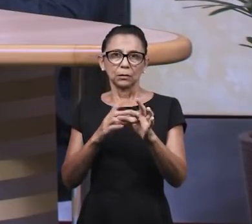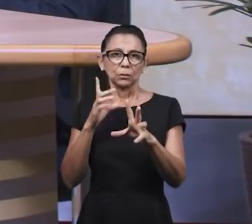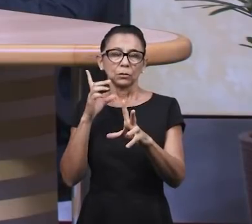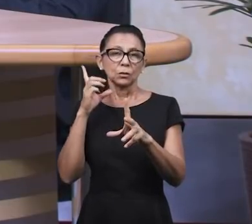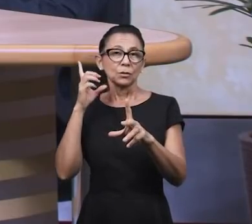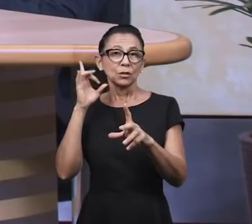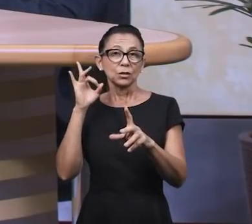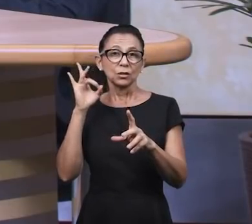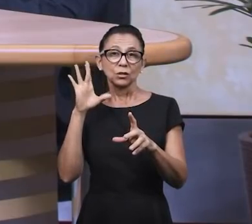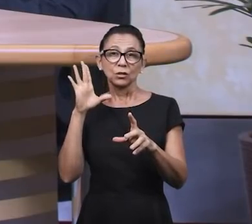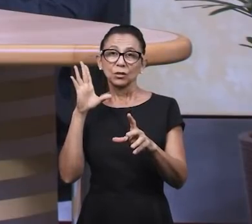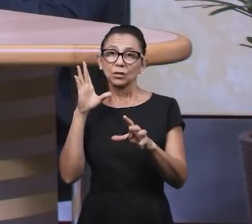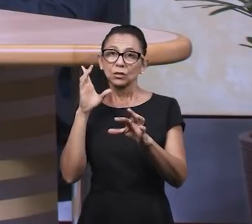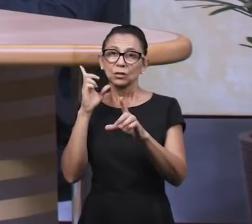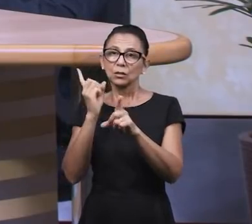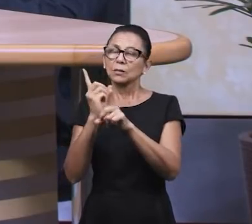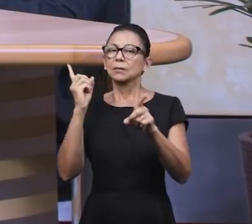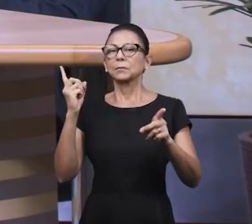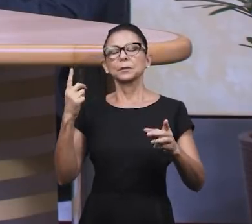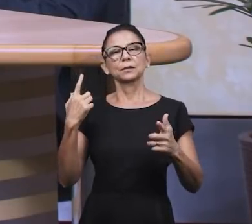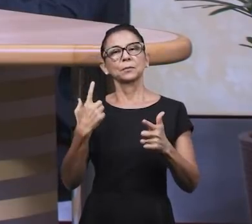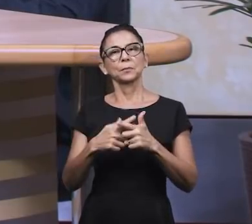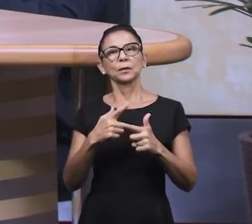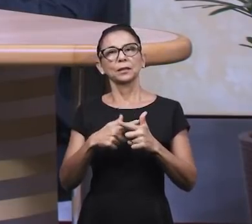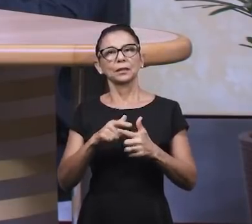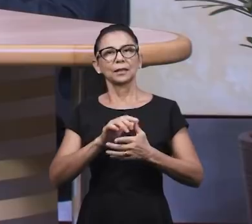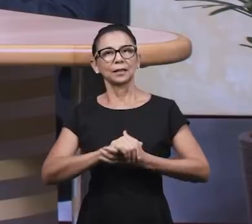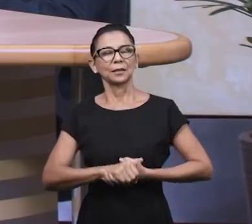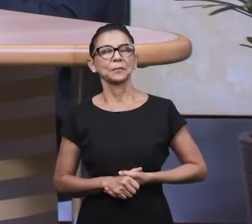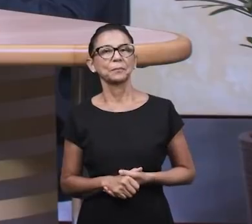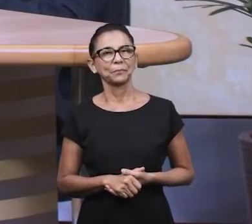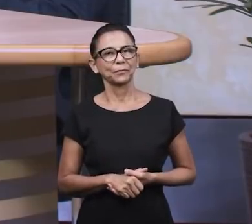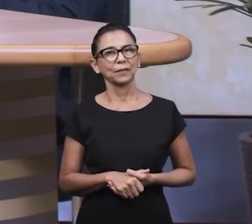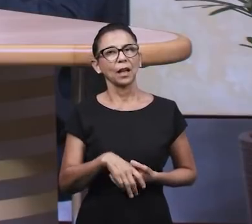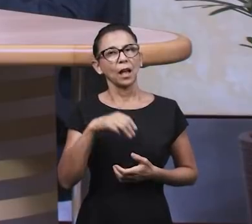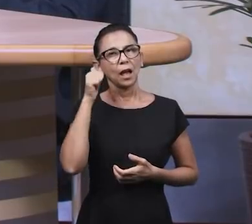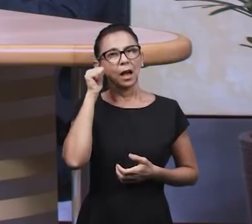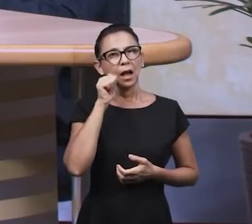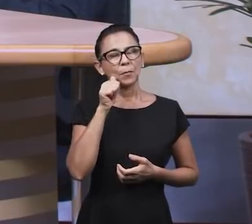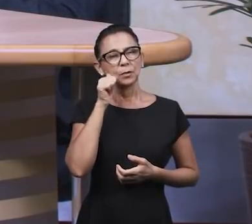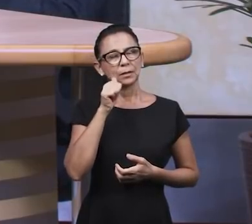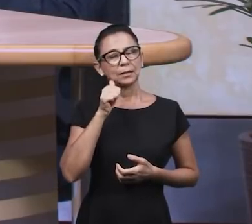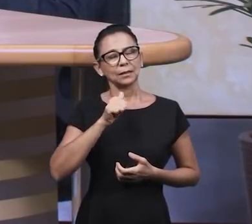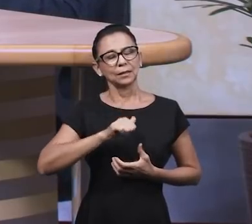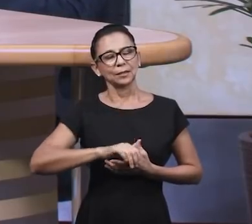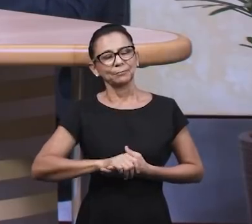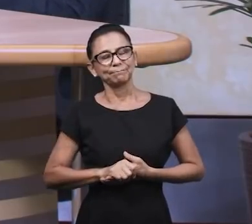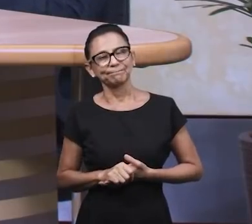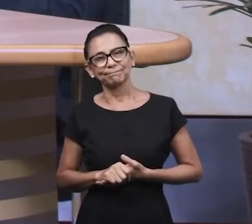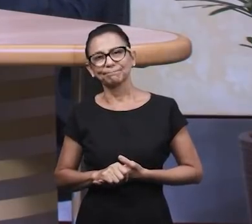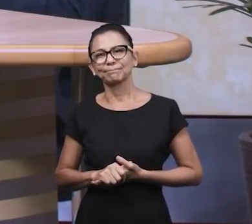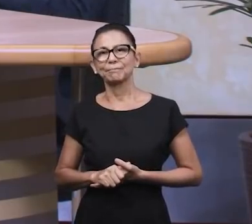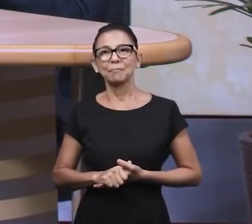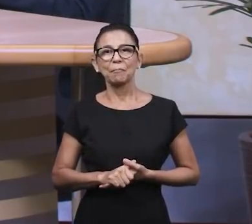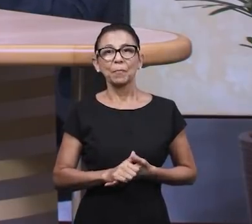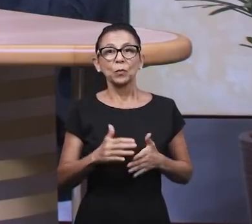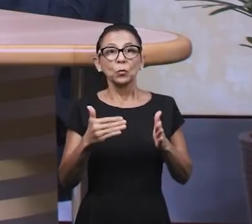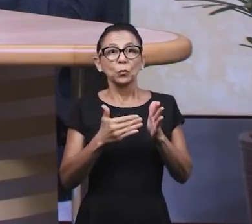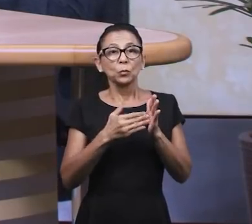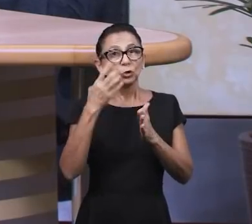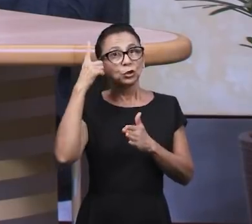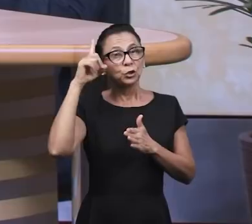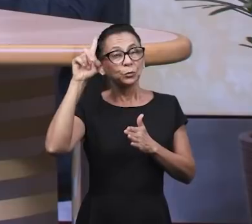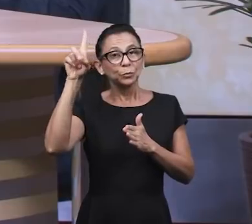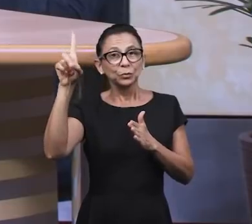quem ele ia se casar, e ela então chorando aos pés de Sansão, ele declarou para ela no